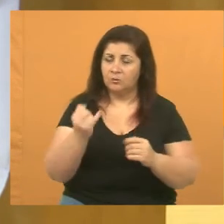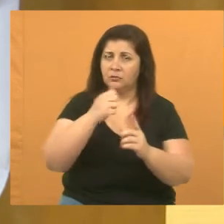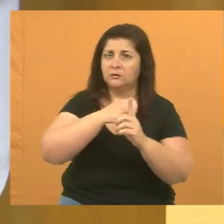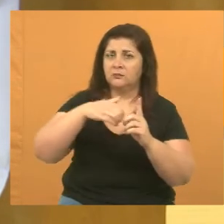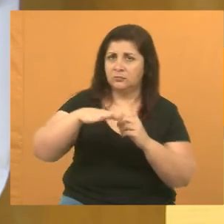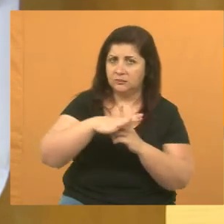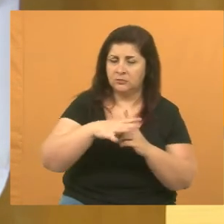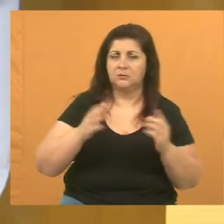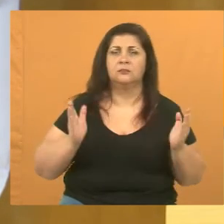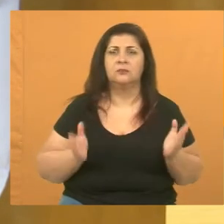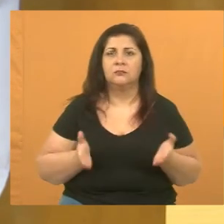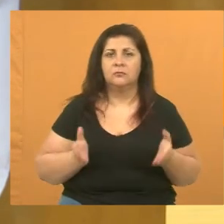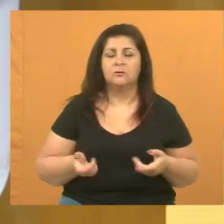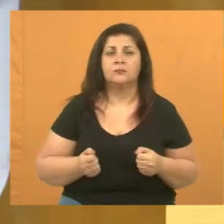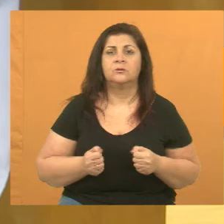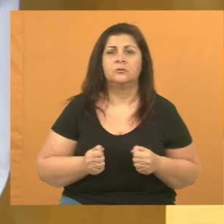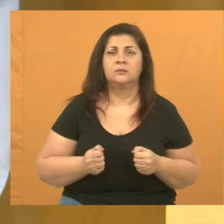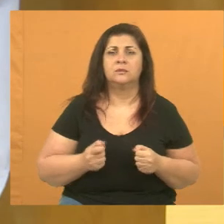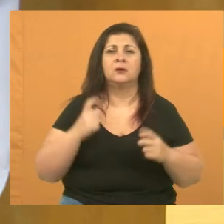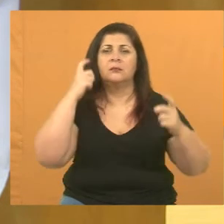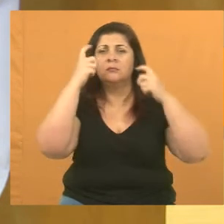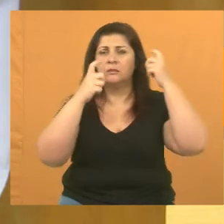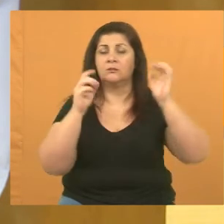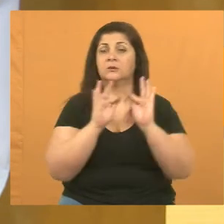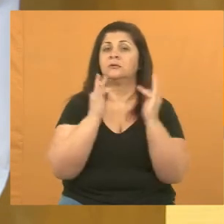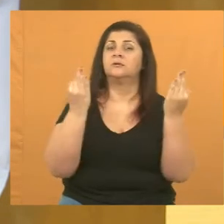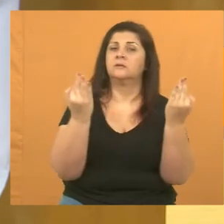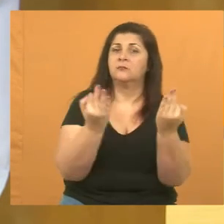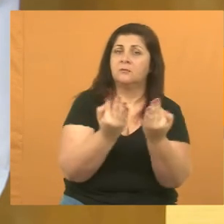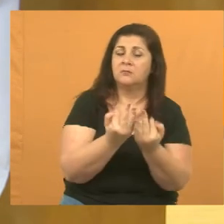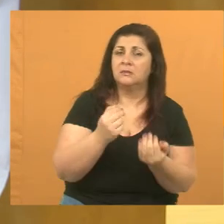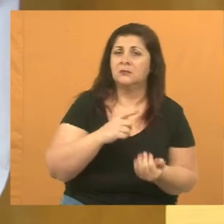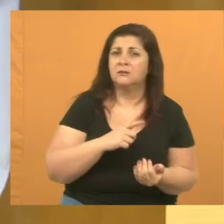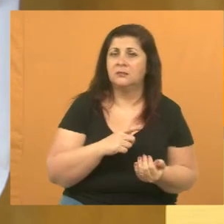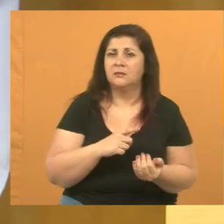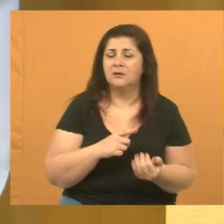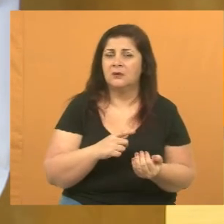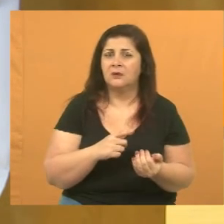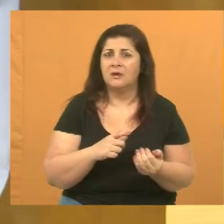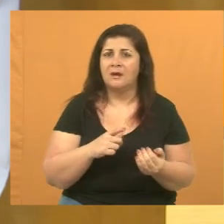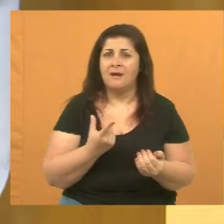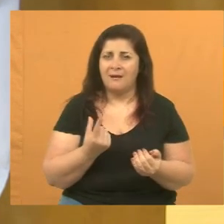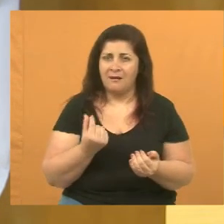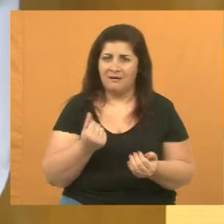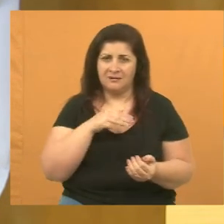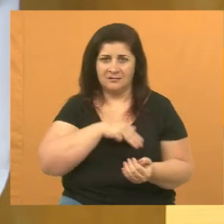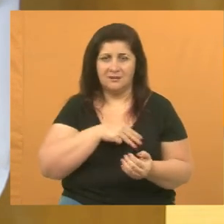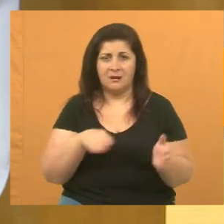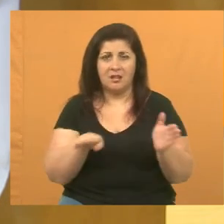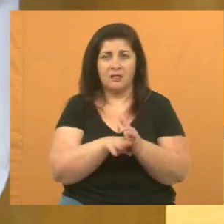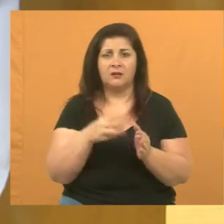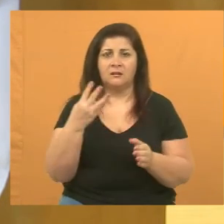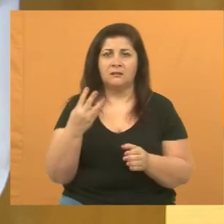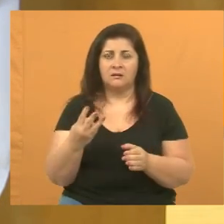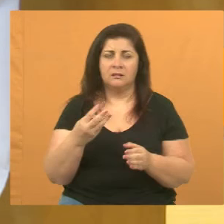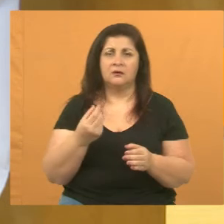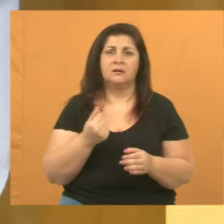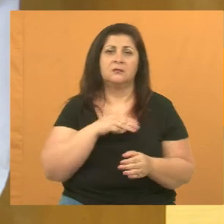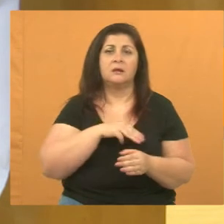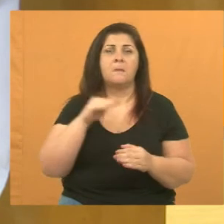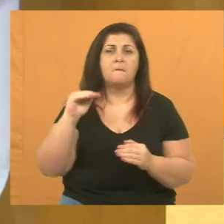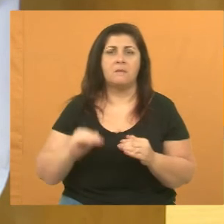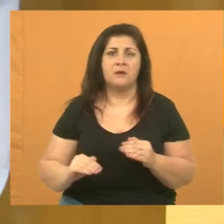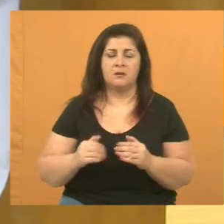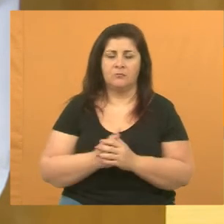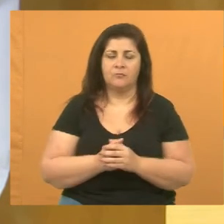seja, hoje o interesse social são famílias que têm a renda até 3 salários mínimos e também